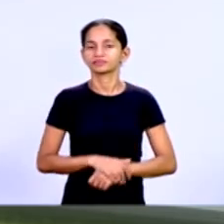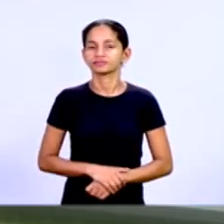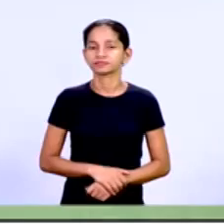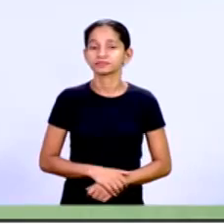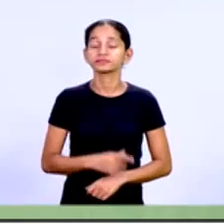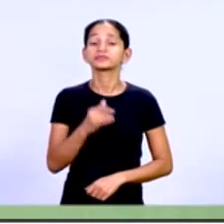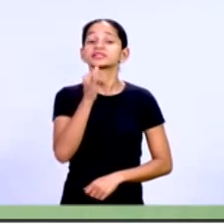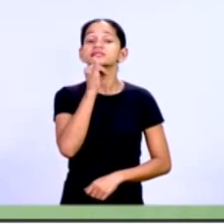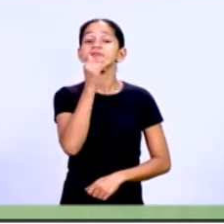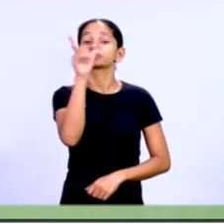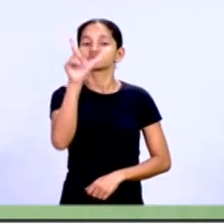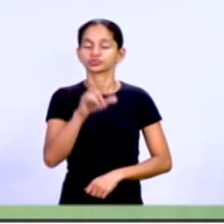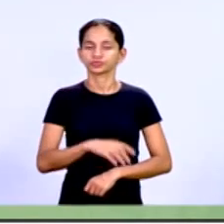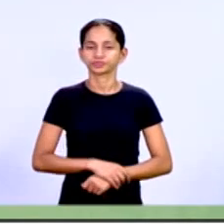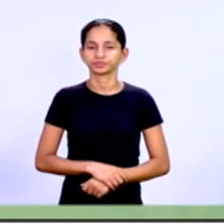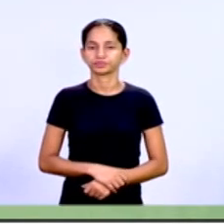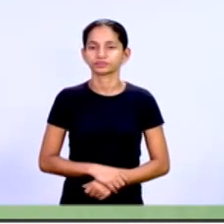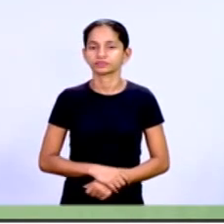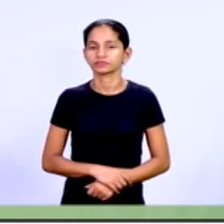vamos ver outra modalidade.